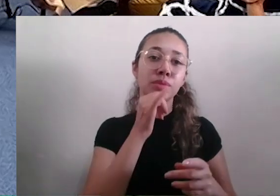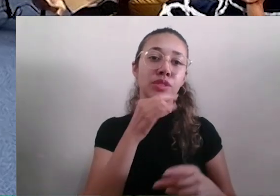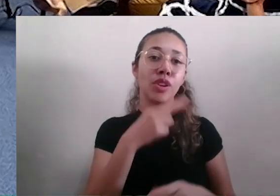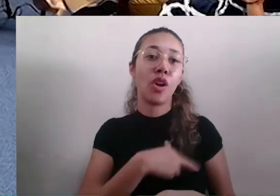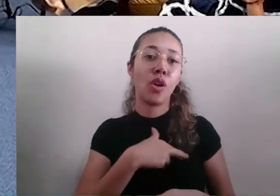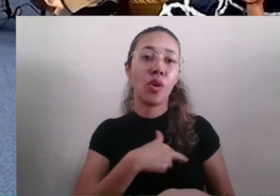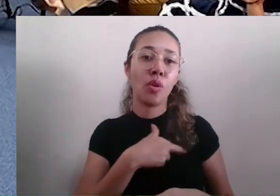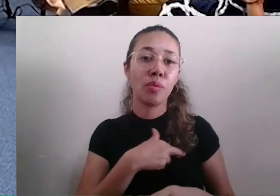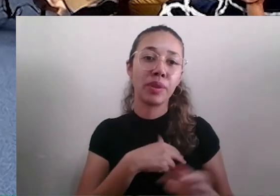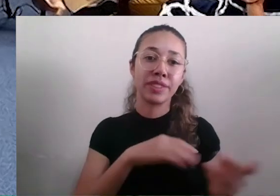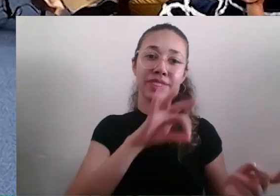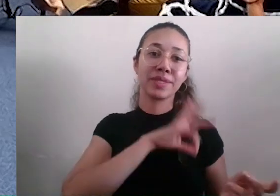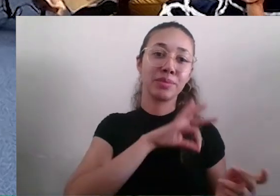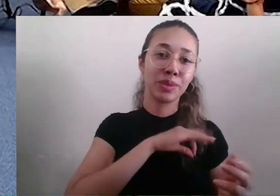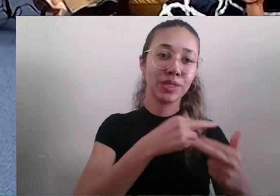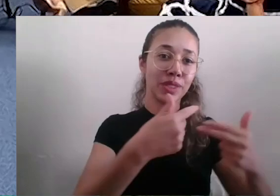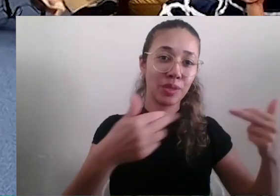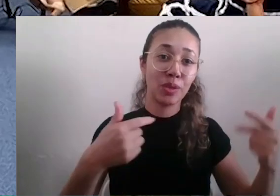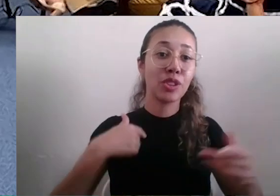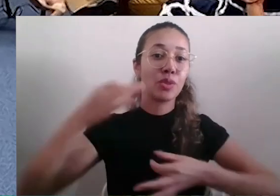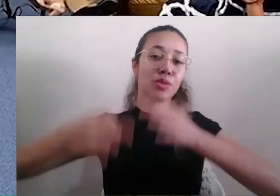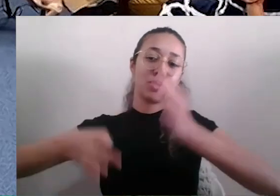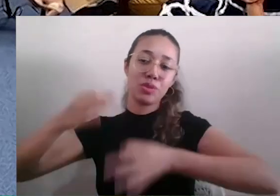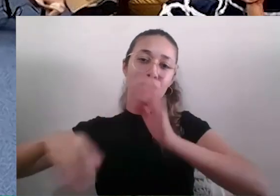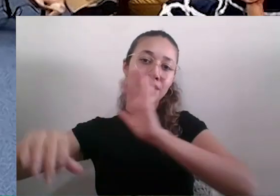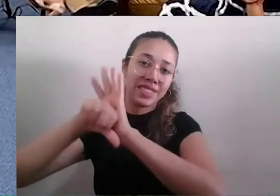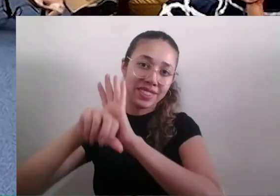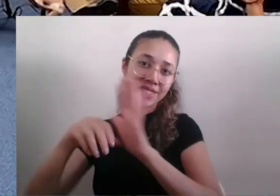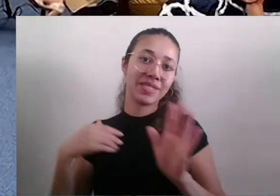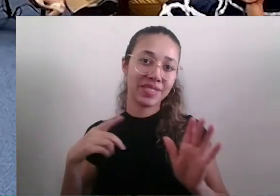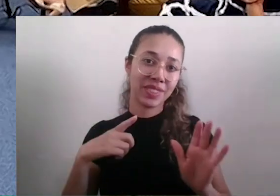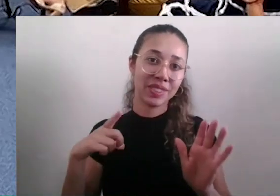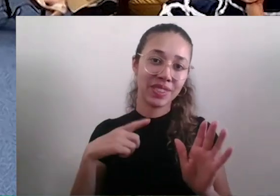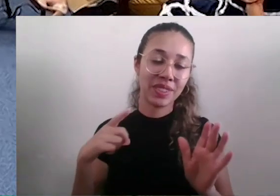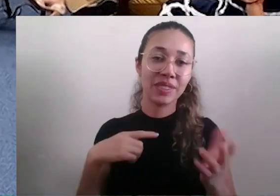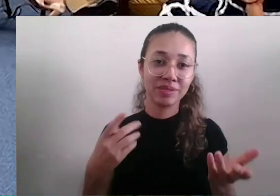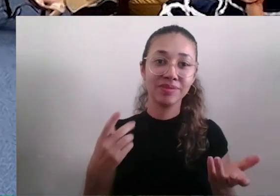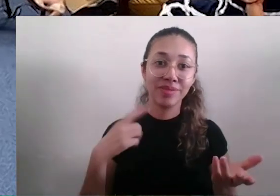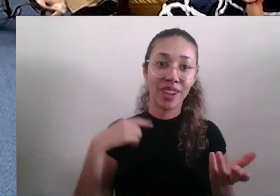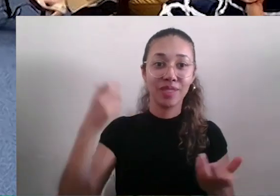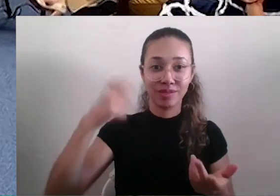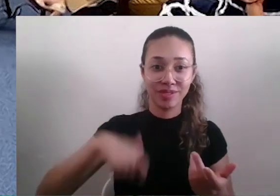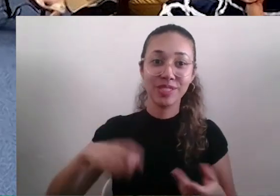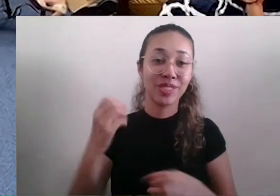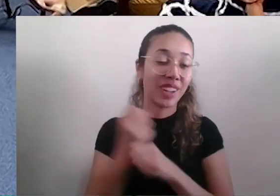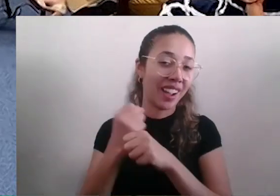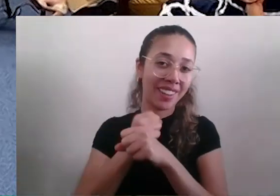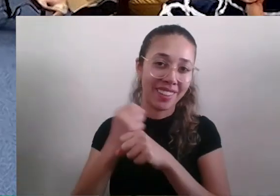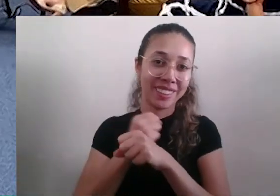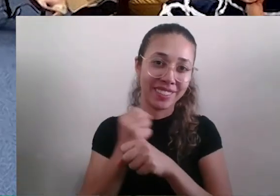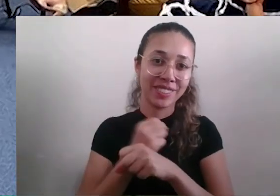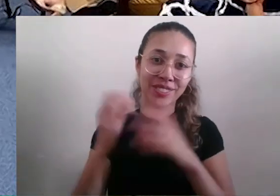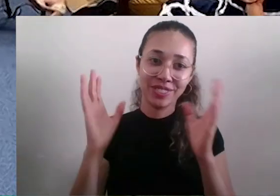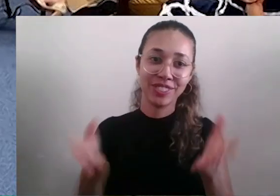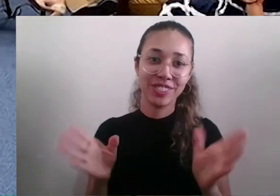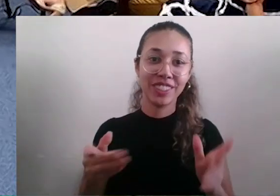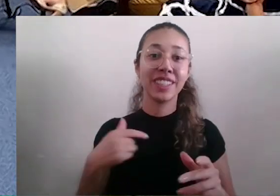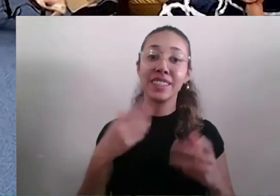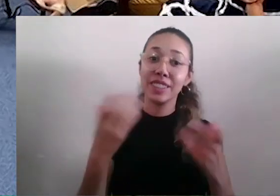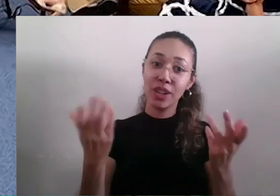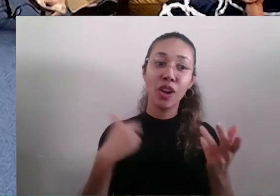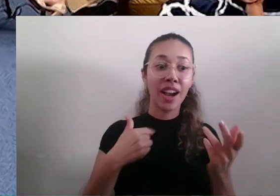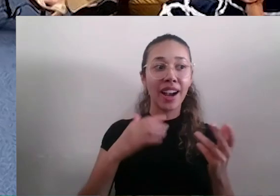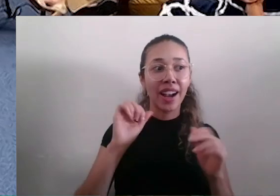criminal Renata fomos somos juíza criminal há décadas eh então é claro que a gente gosta